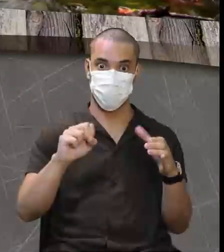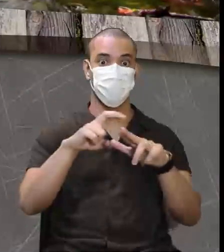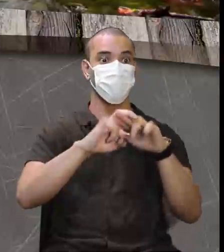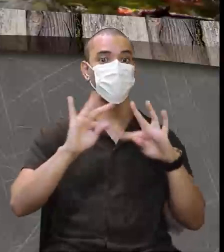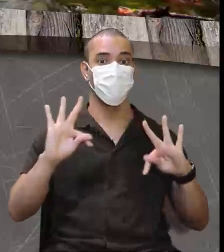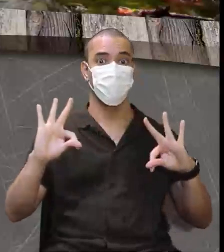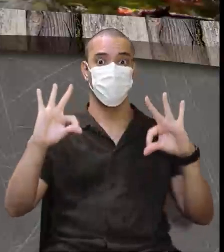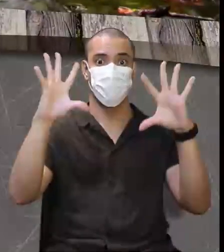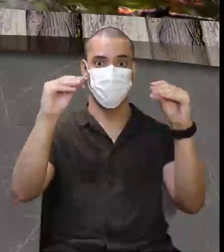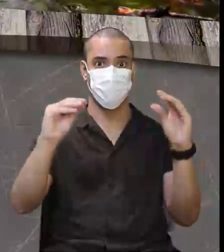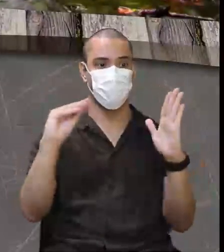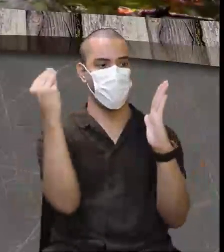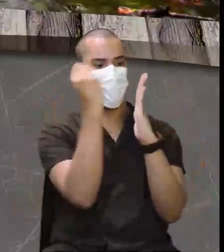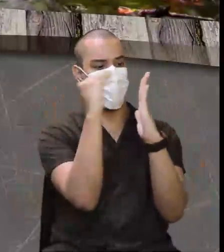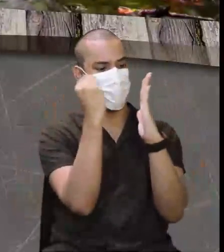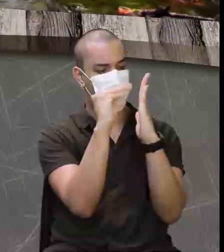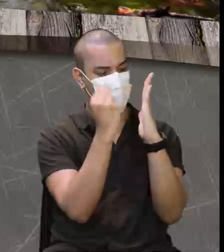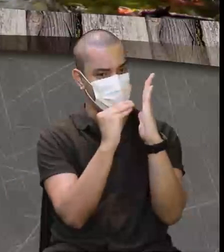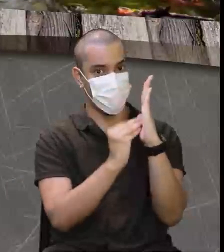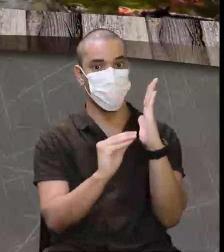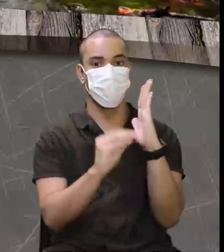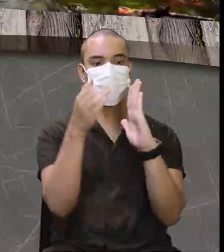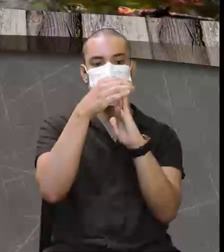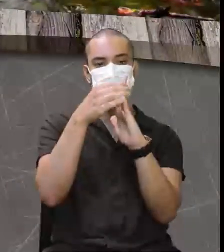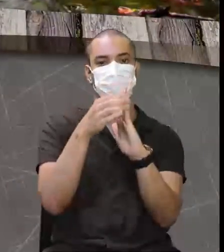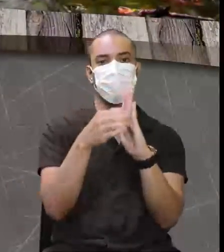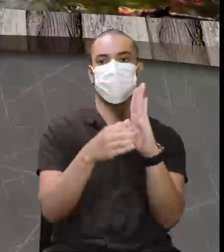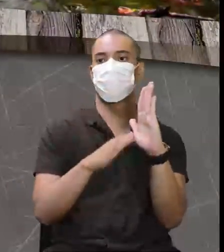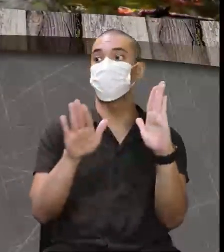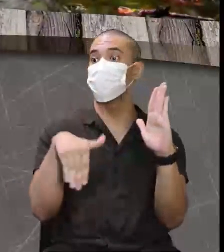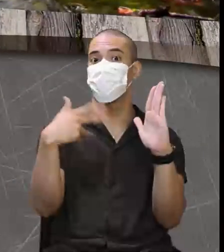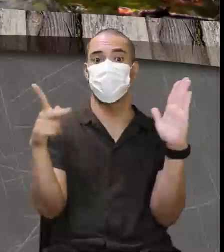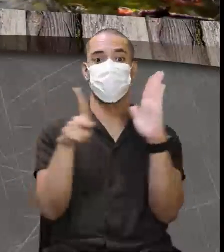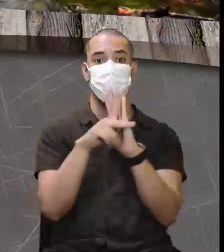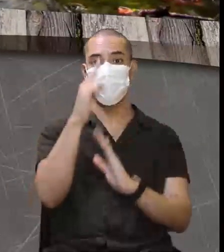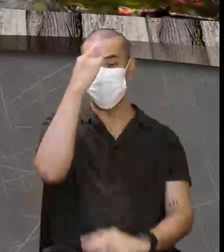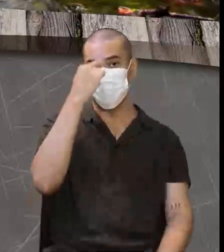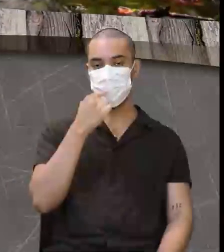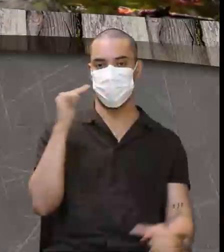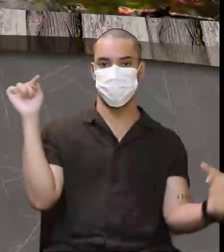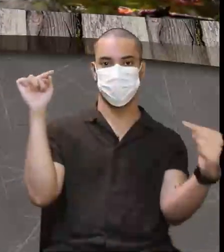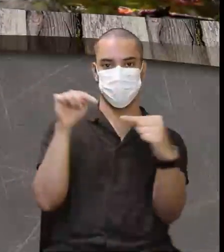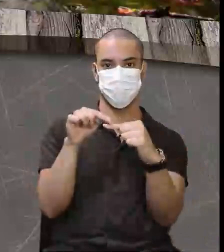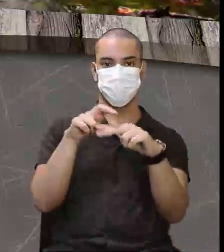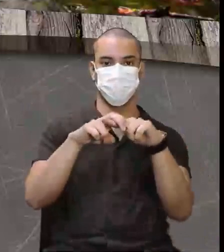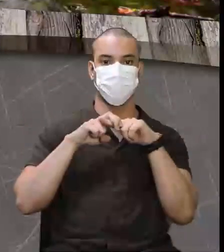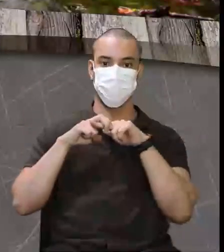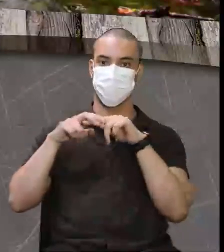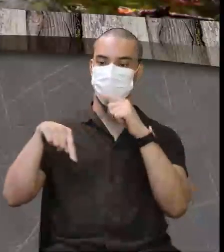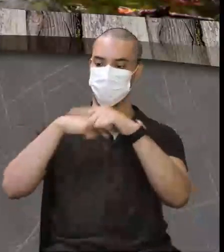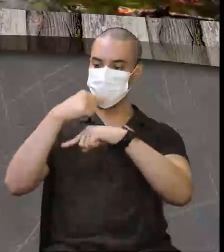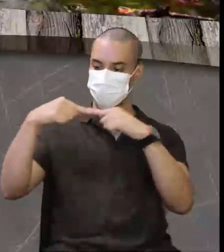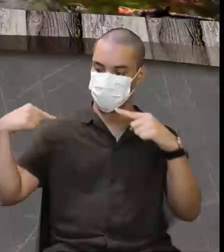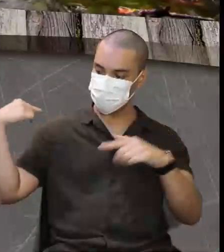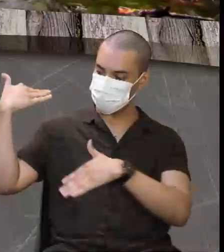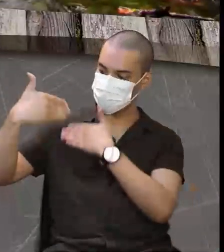e recebem um taxon de a qual espécie ela pertence. Então, a